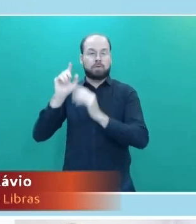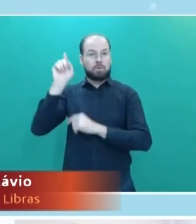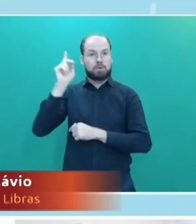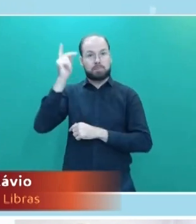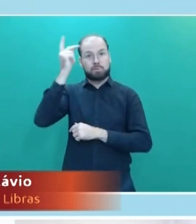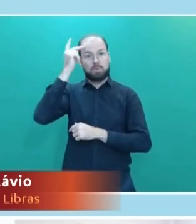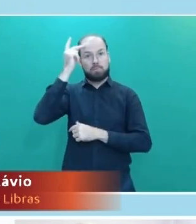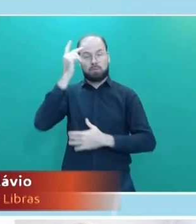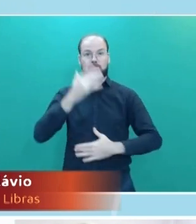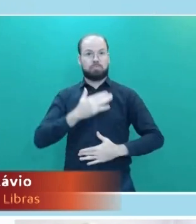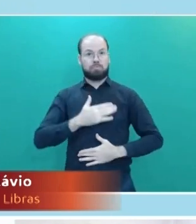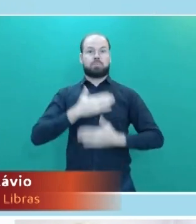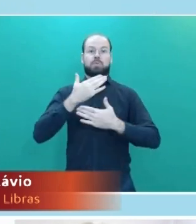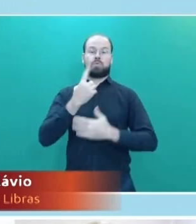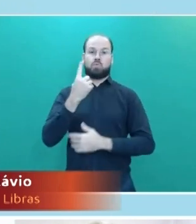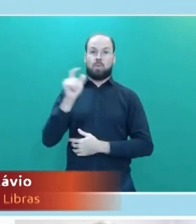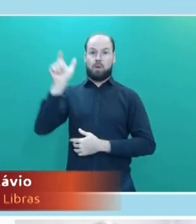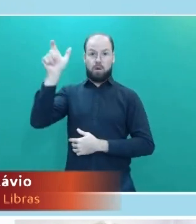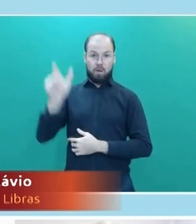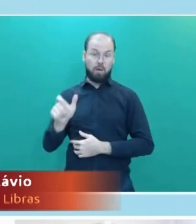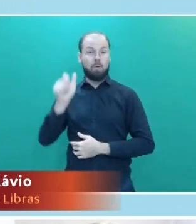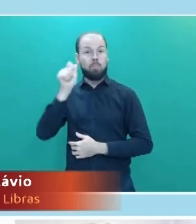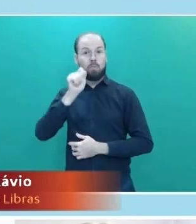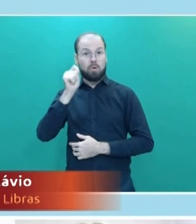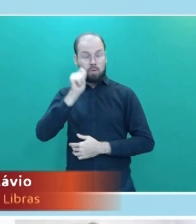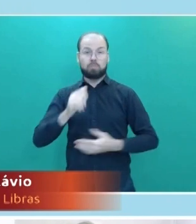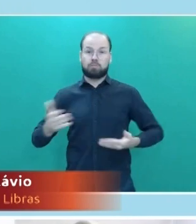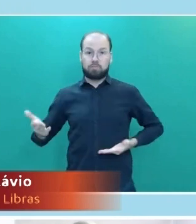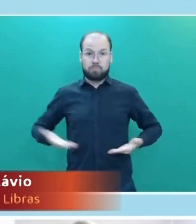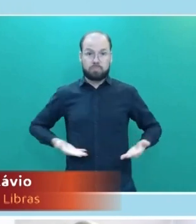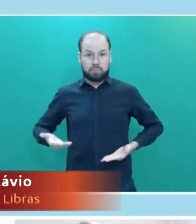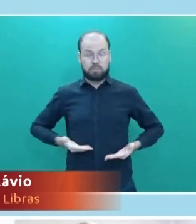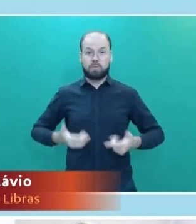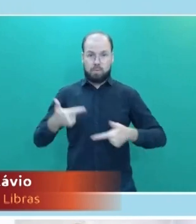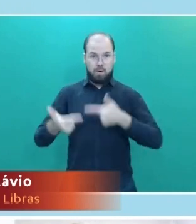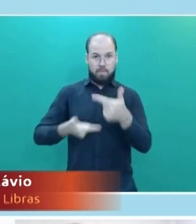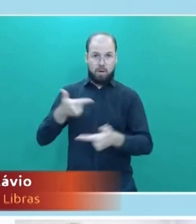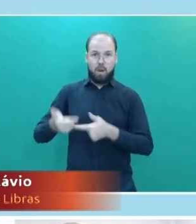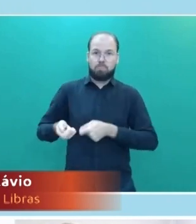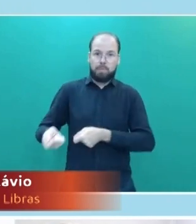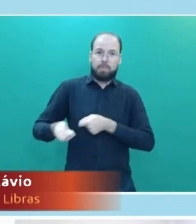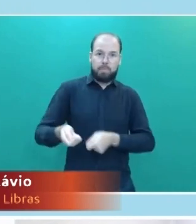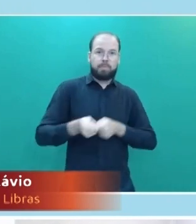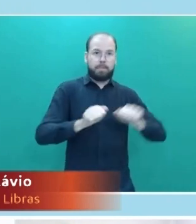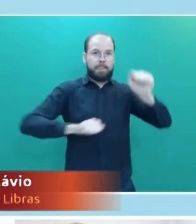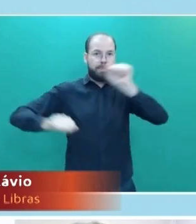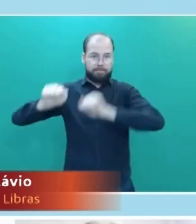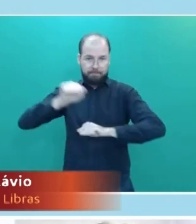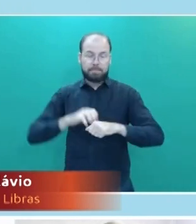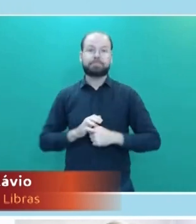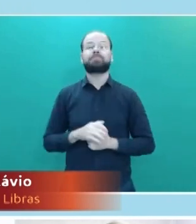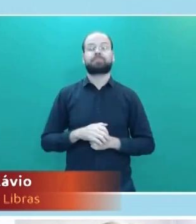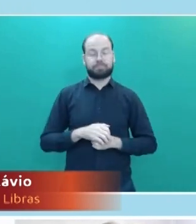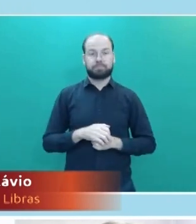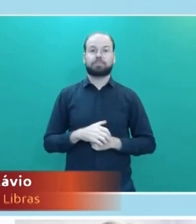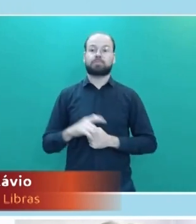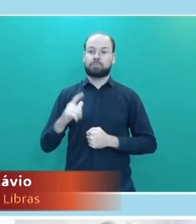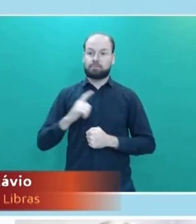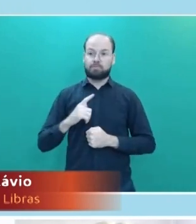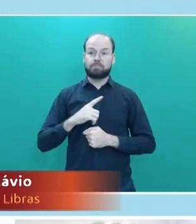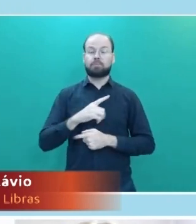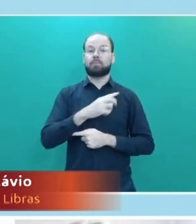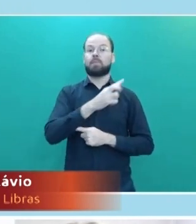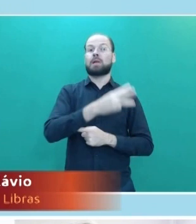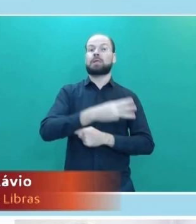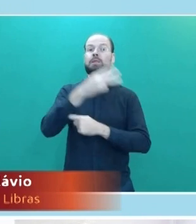espanto de uma trabalhadora tida como doméstica, né? E o que acontece? Existe uma terceirização,